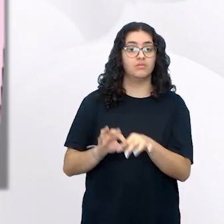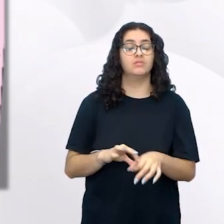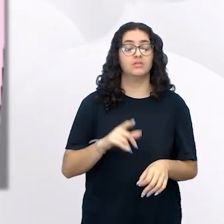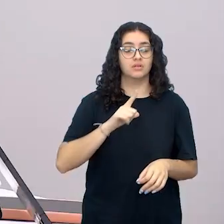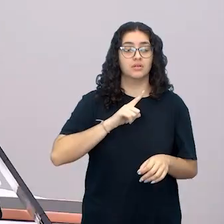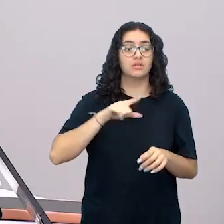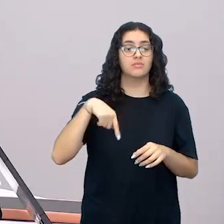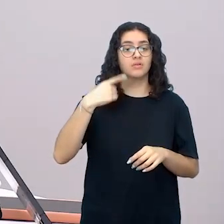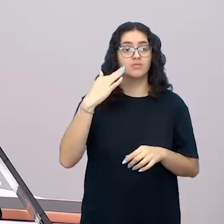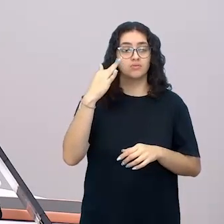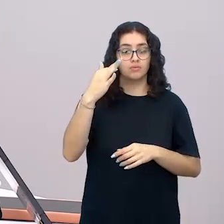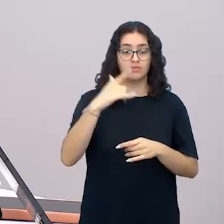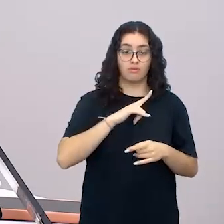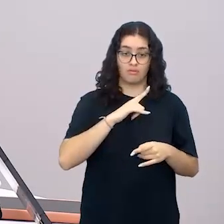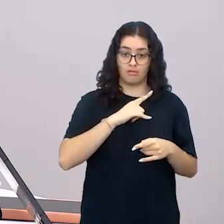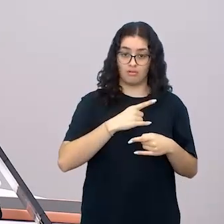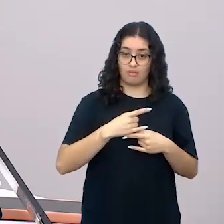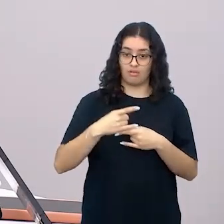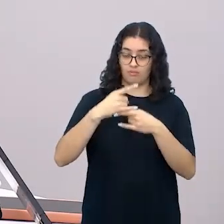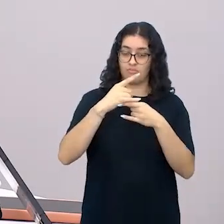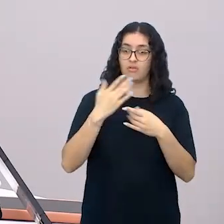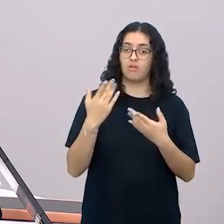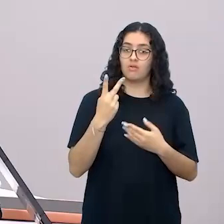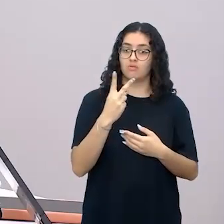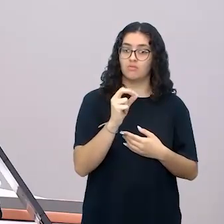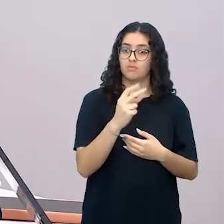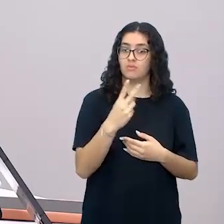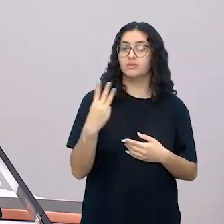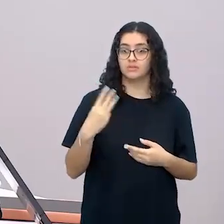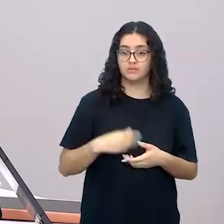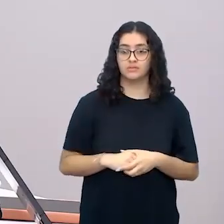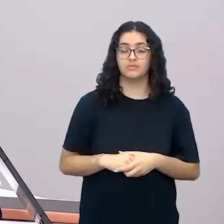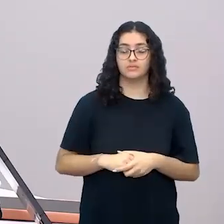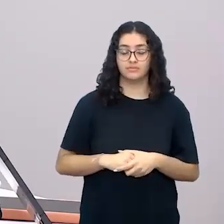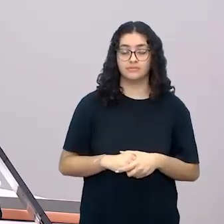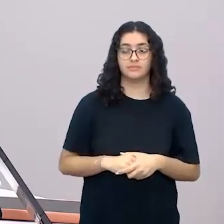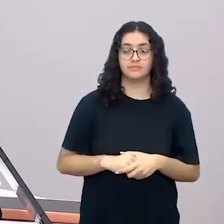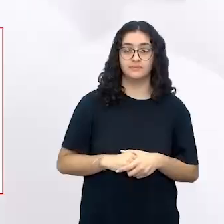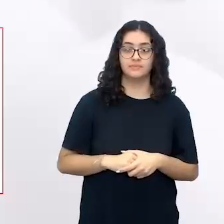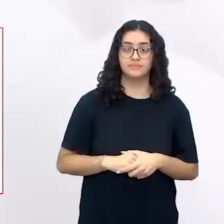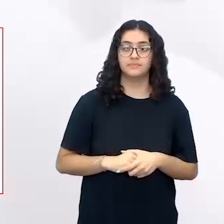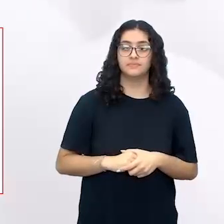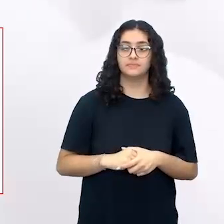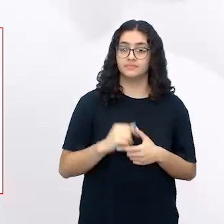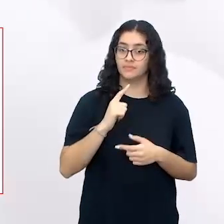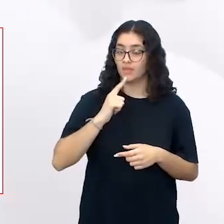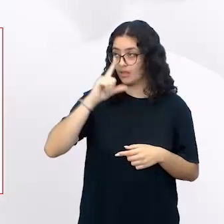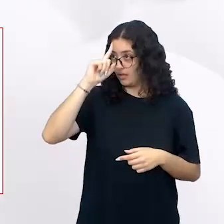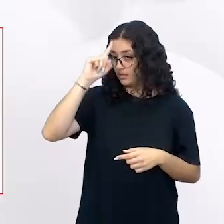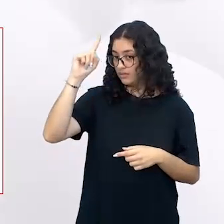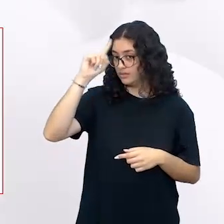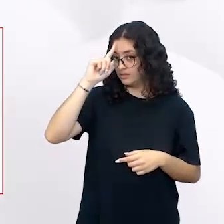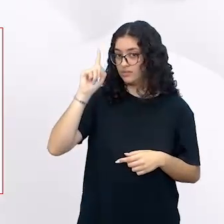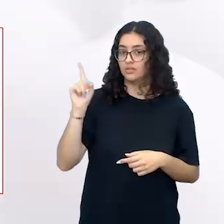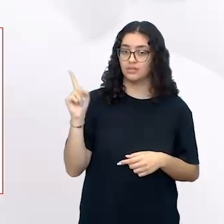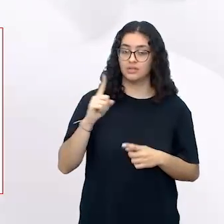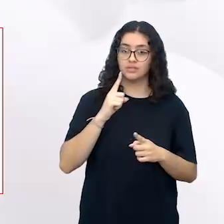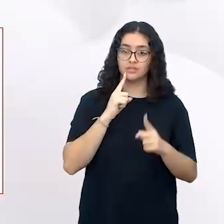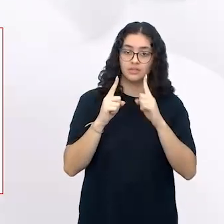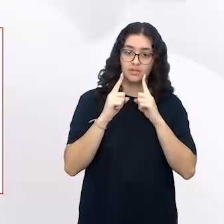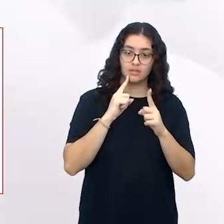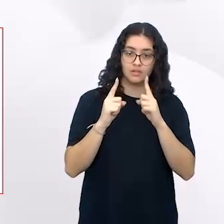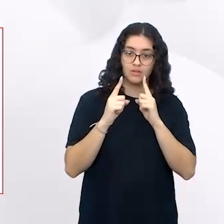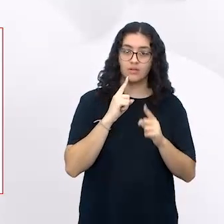outras lives durante este ano de 2023. E aqui a gente tem as datas do diálogo do Programa